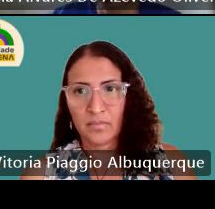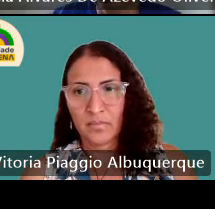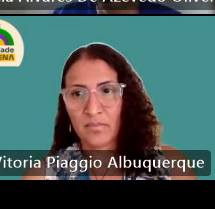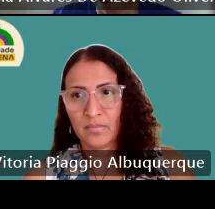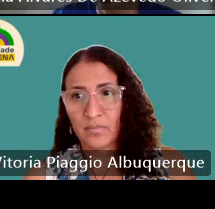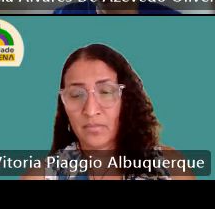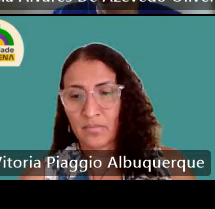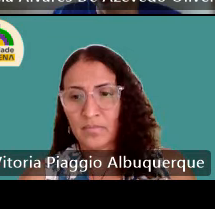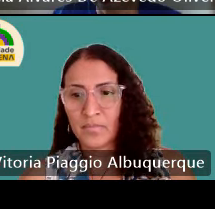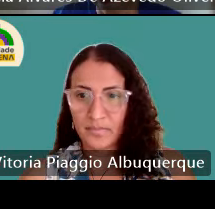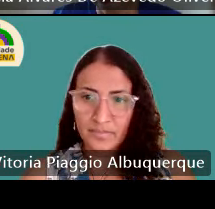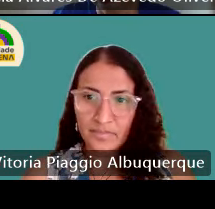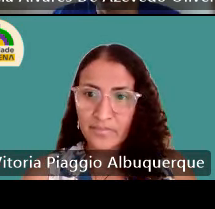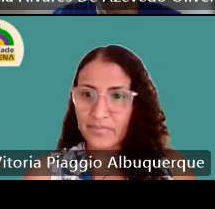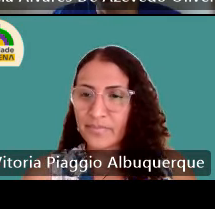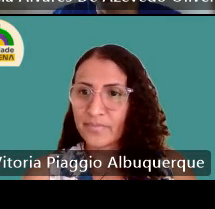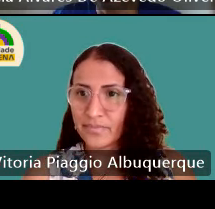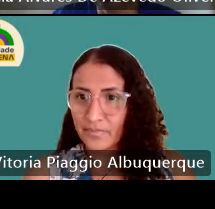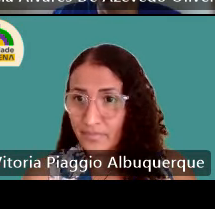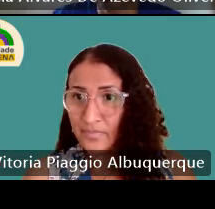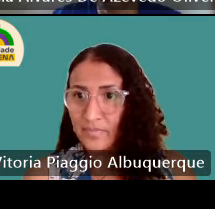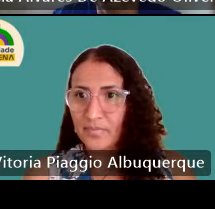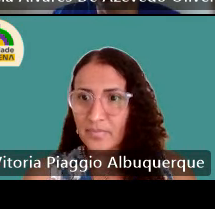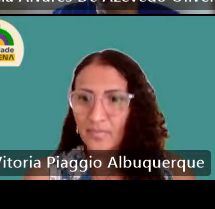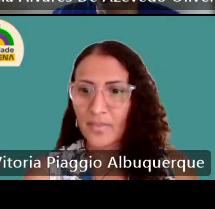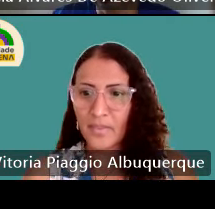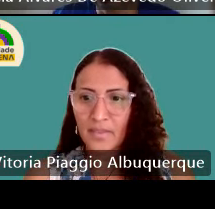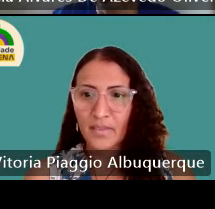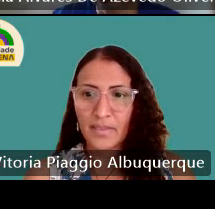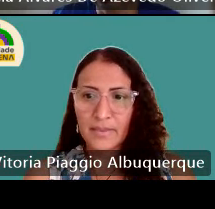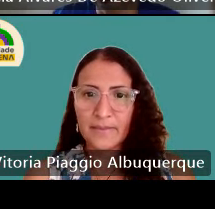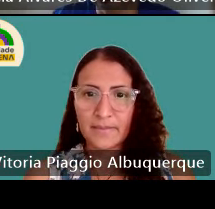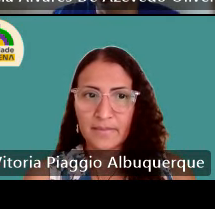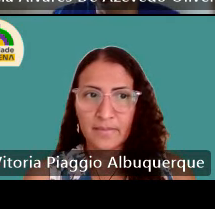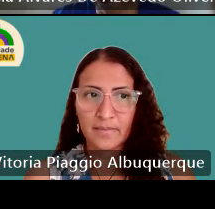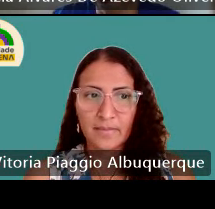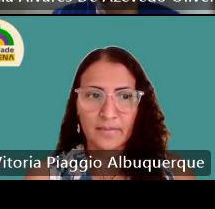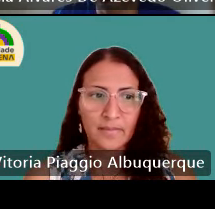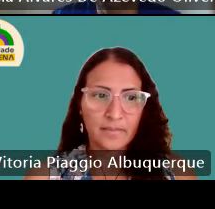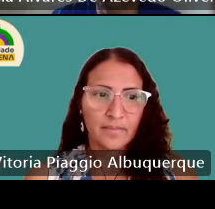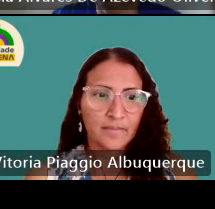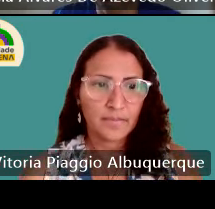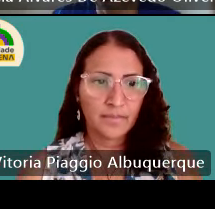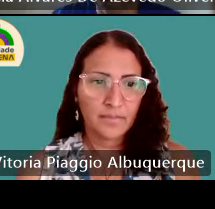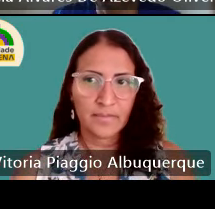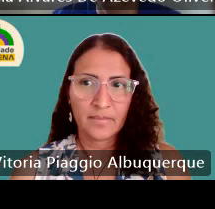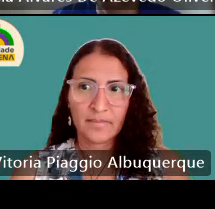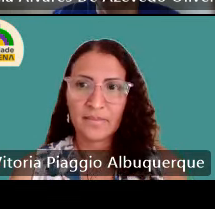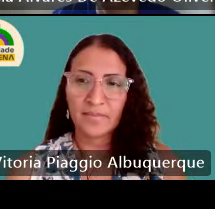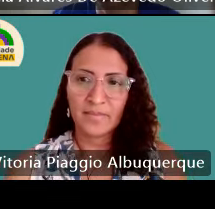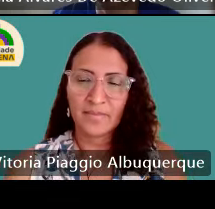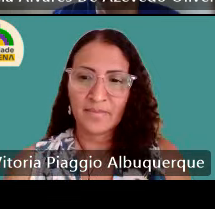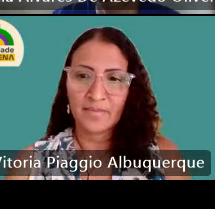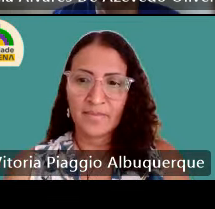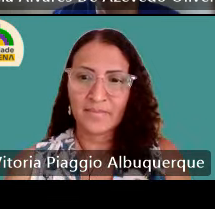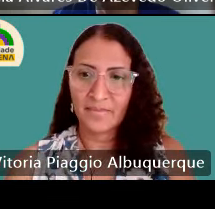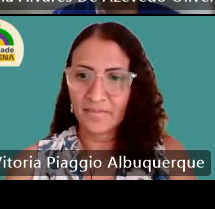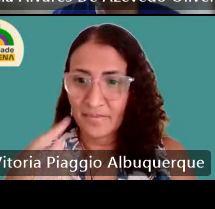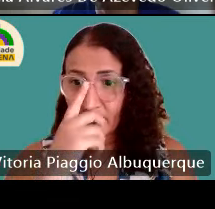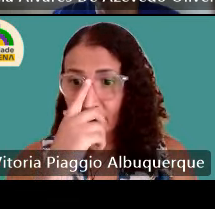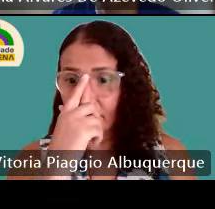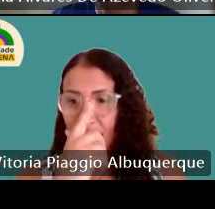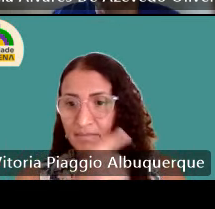execução de um ato ou decisão né sem a intenção de causar o dano então a questão de do dano no erro ela não tá presente ela ele não